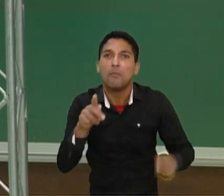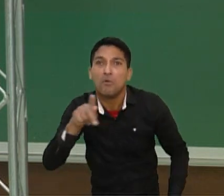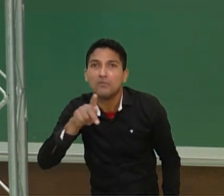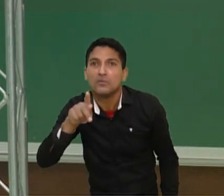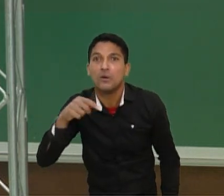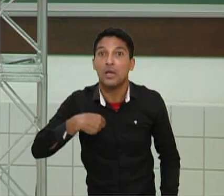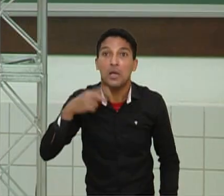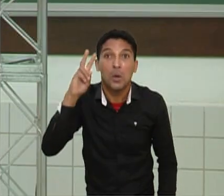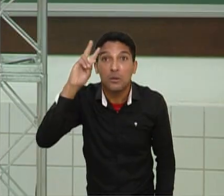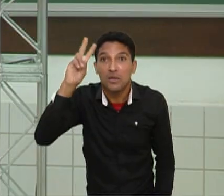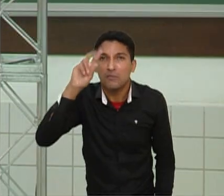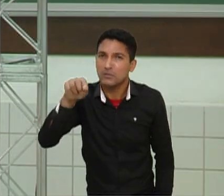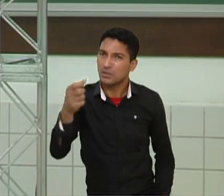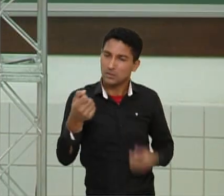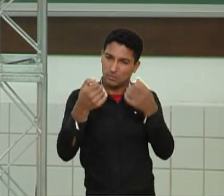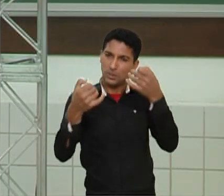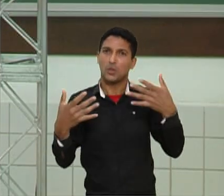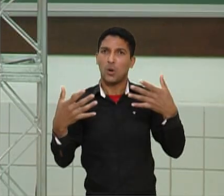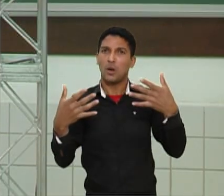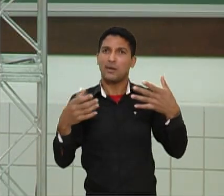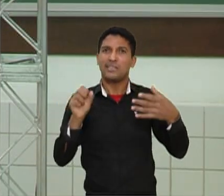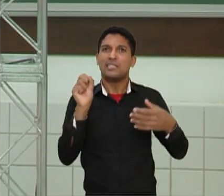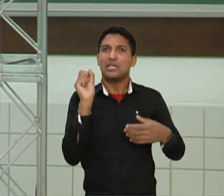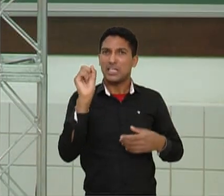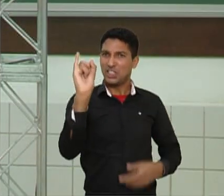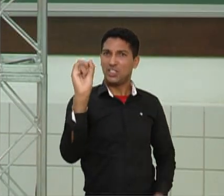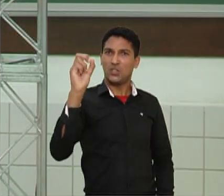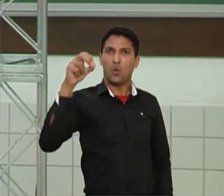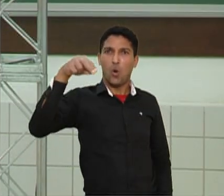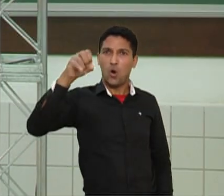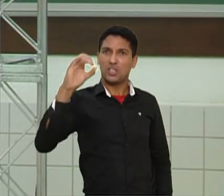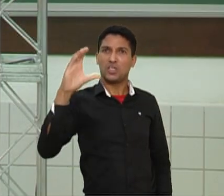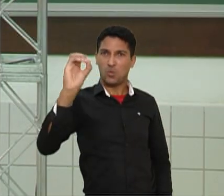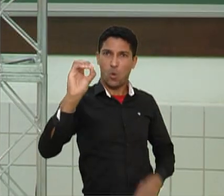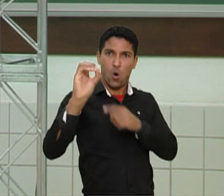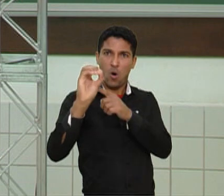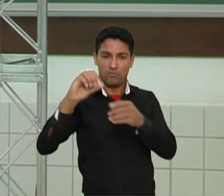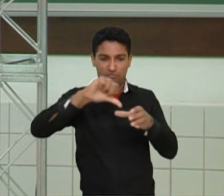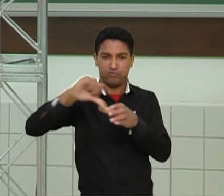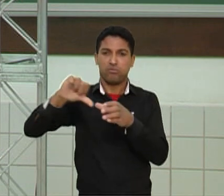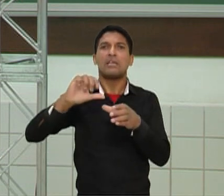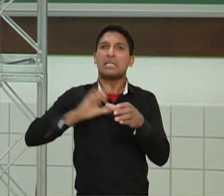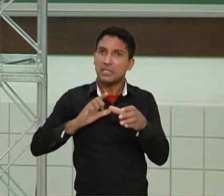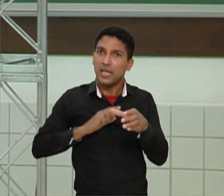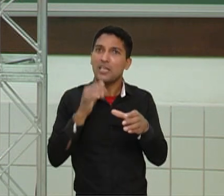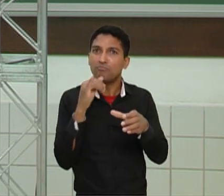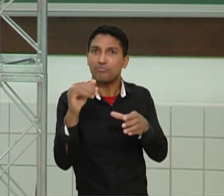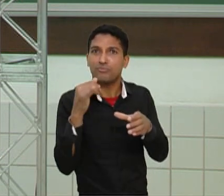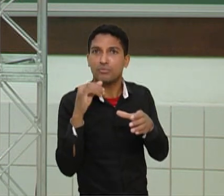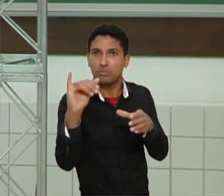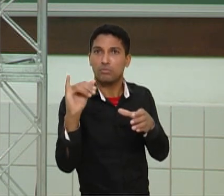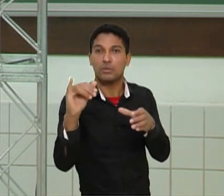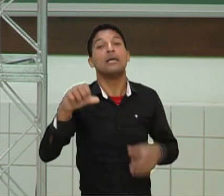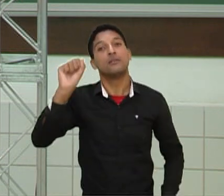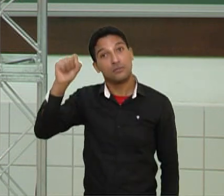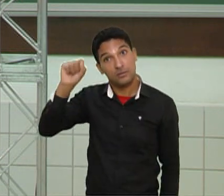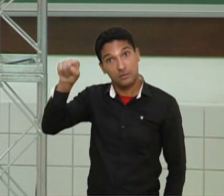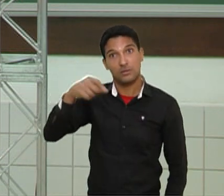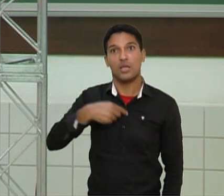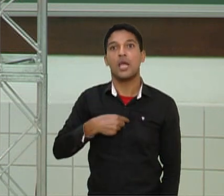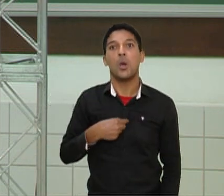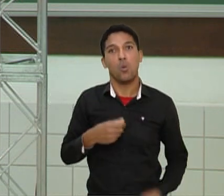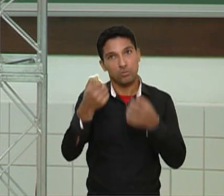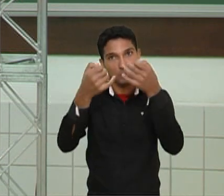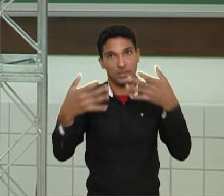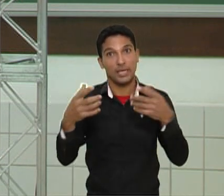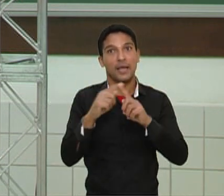numa aula sobre ligações químicas que os compostos iônicos conduzem corrente elétrica. Sim, eu falei, mas tinha um pequeno